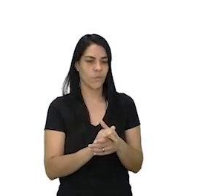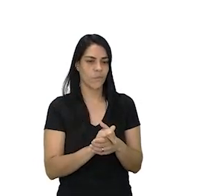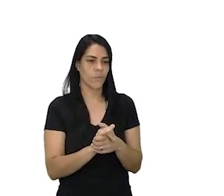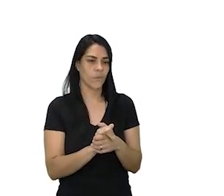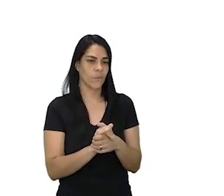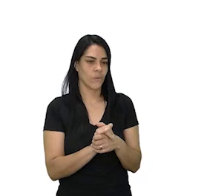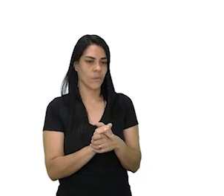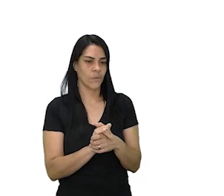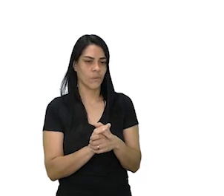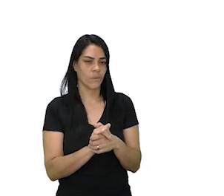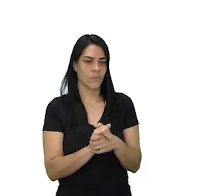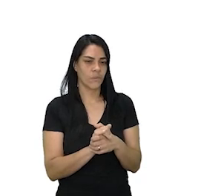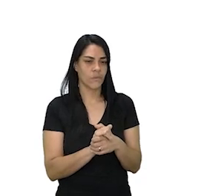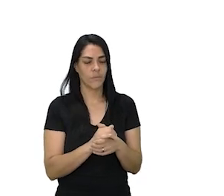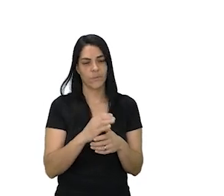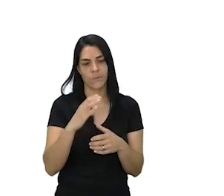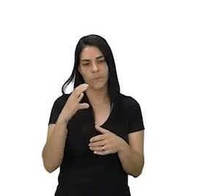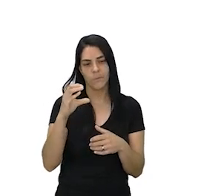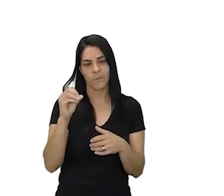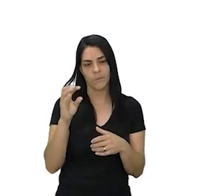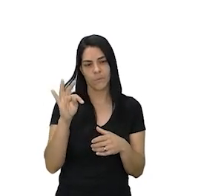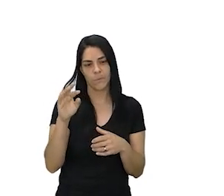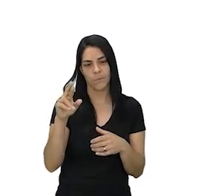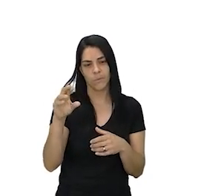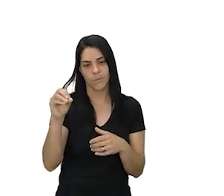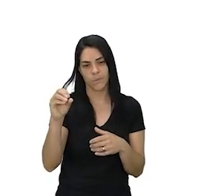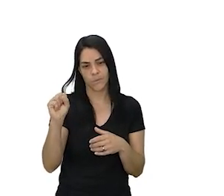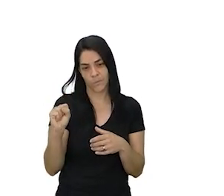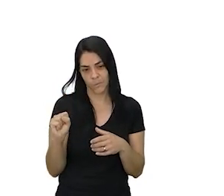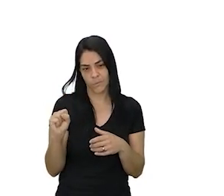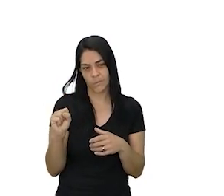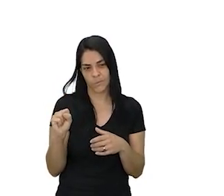passando pelos potros, pelos